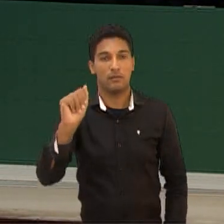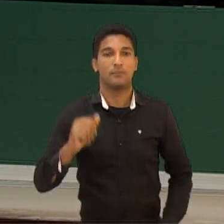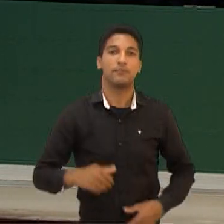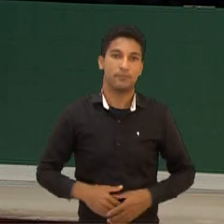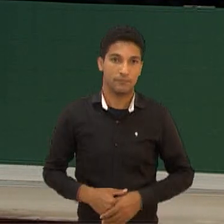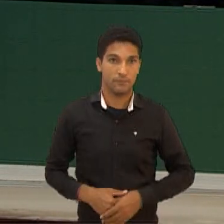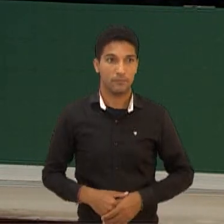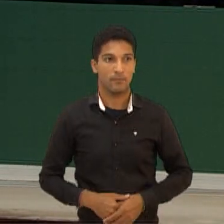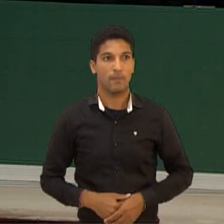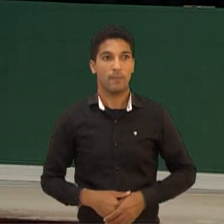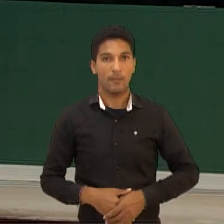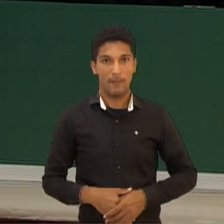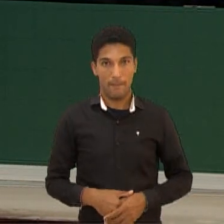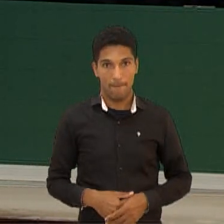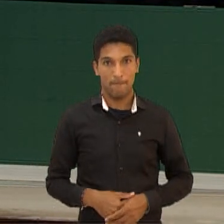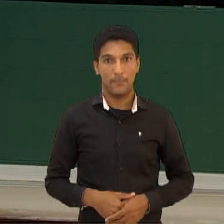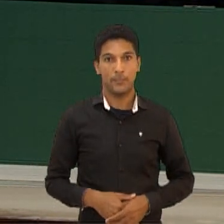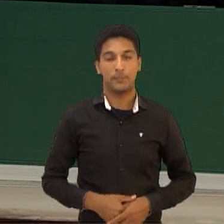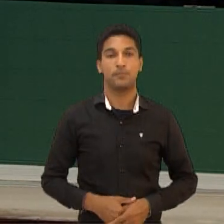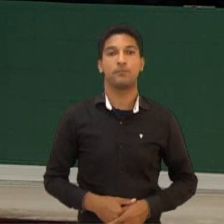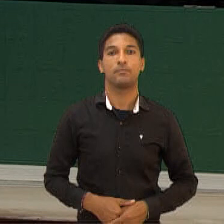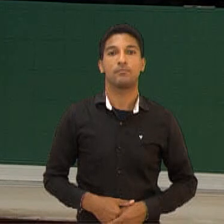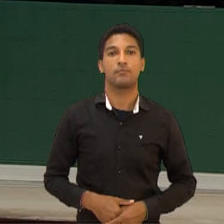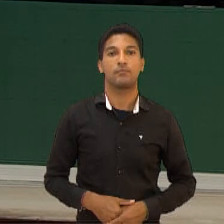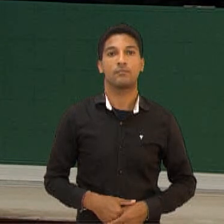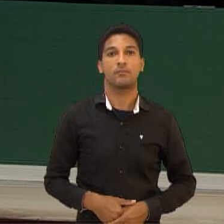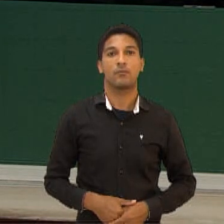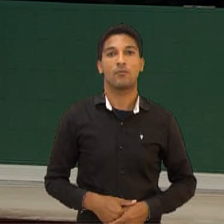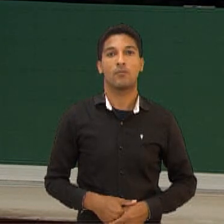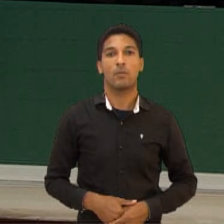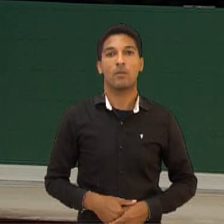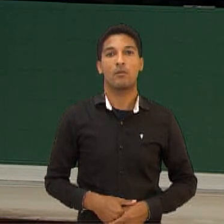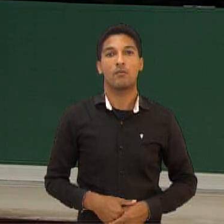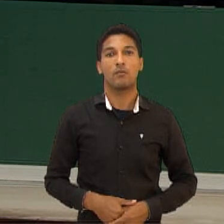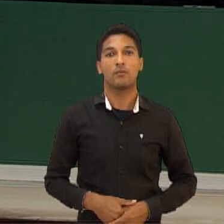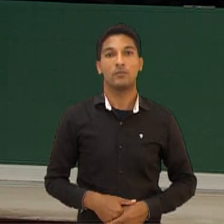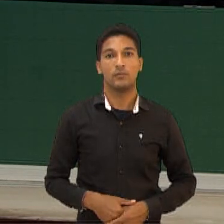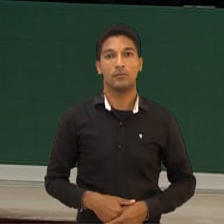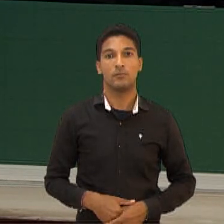tão grande que ela vai diminuir em alguns segundos